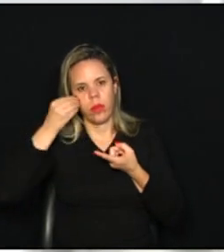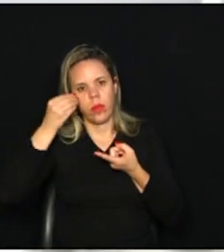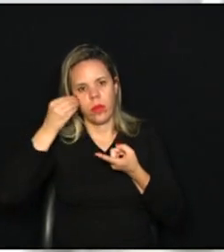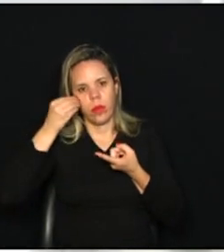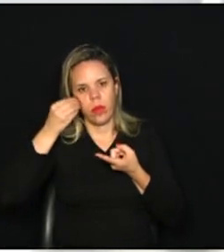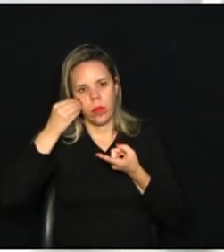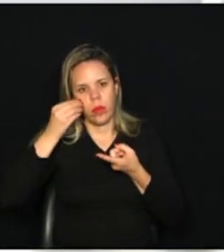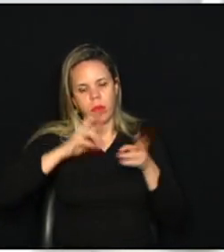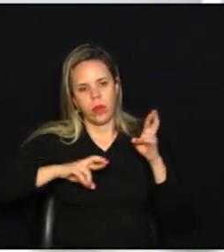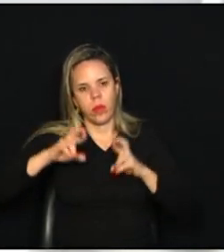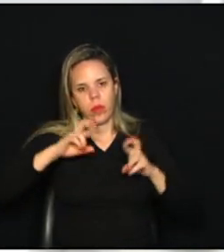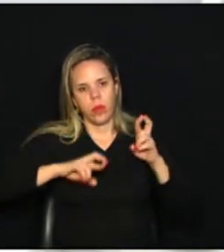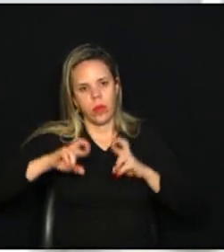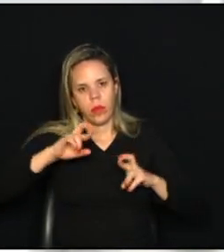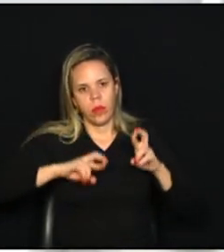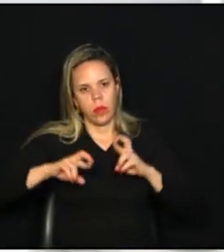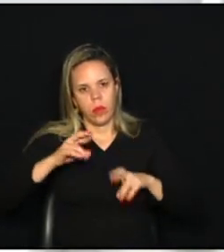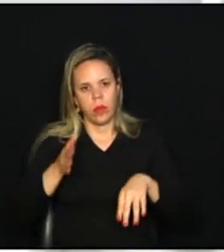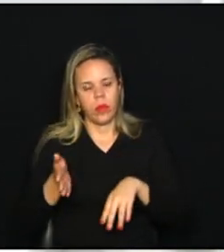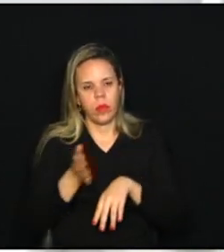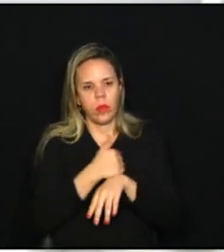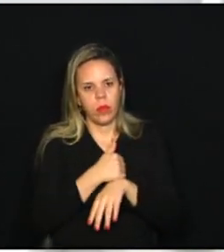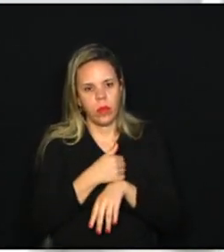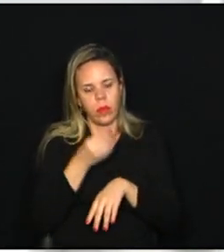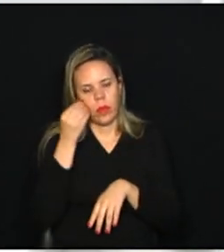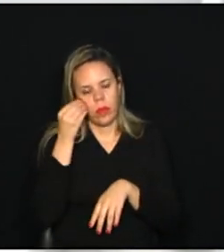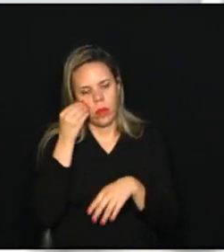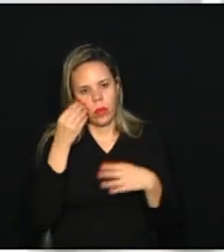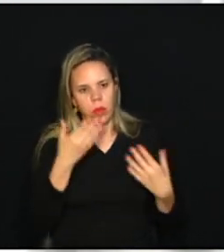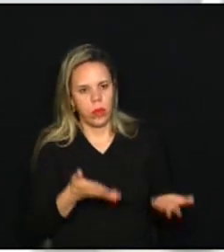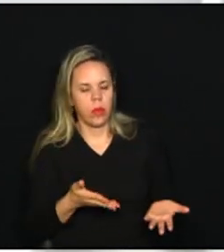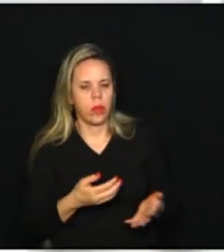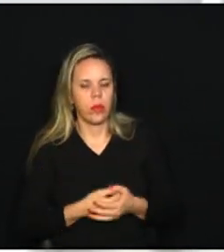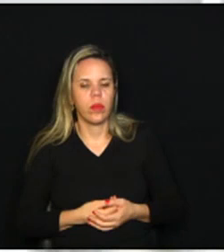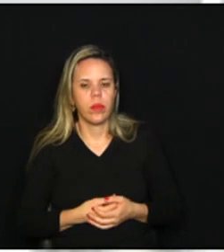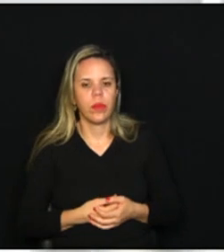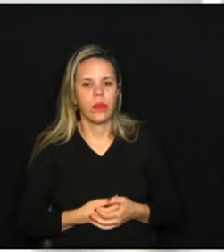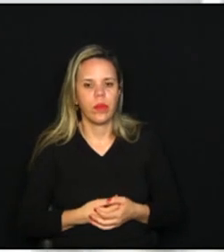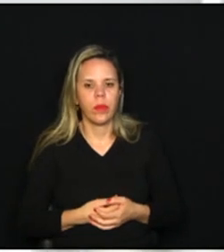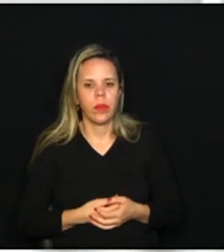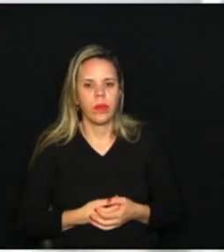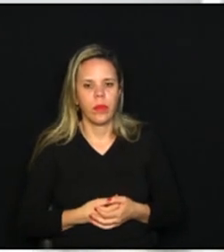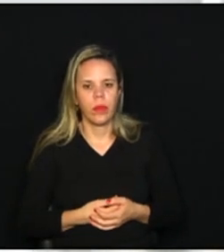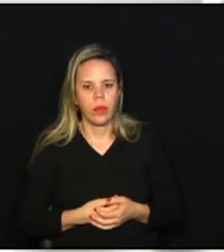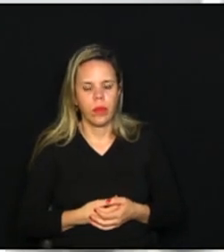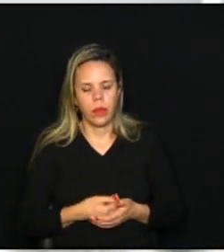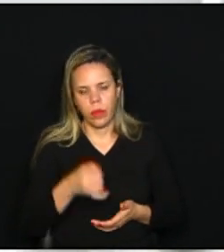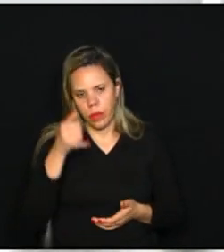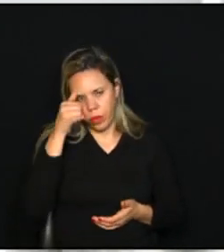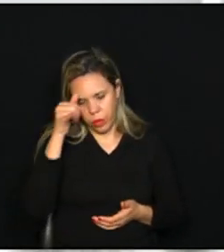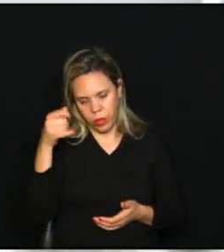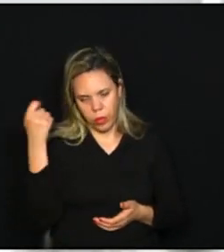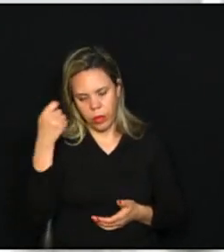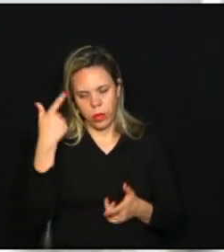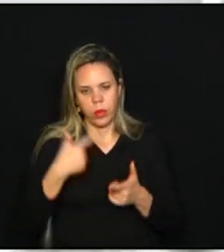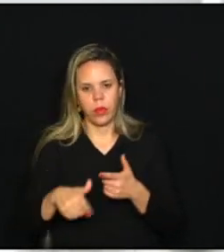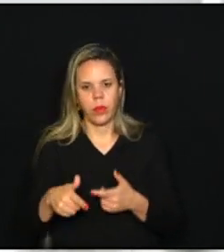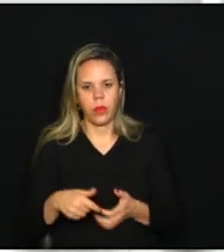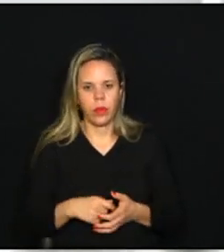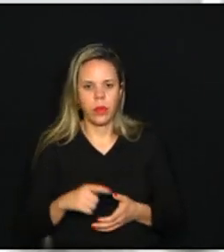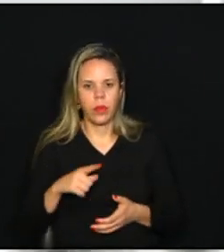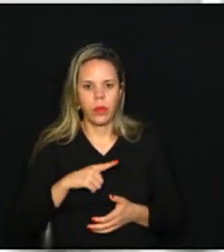esse monitoramento antes mesmo do teste. Então, os indicadores para evitar agravamento, a gente